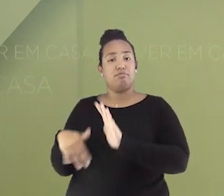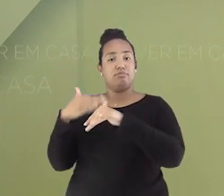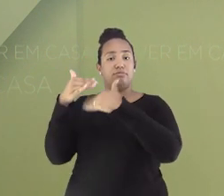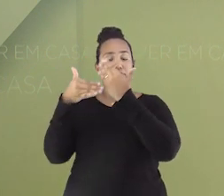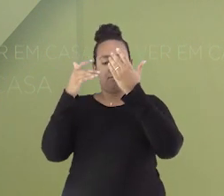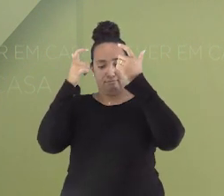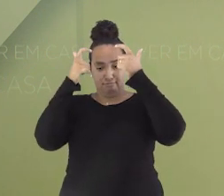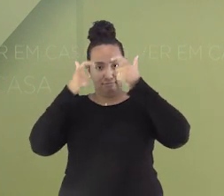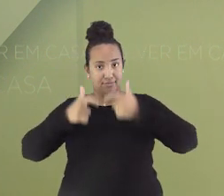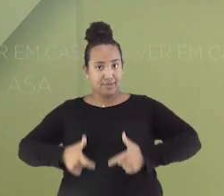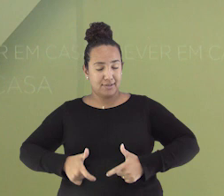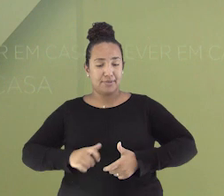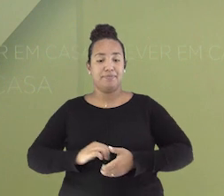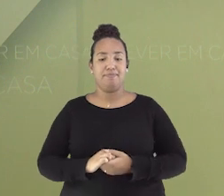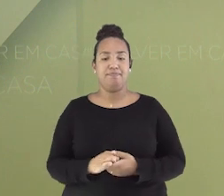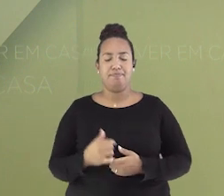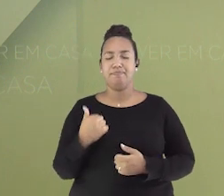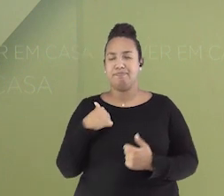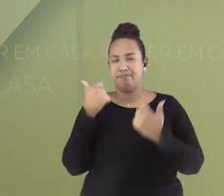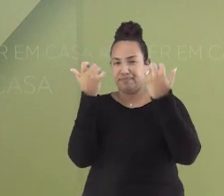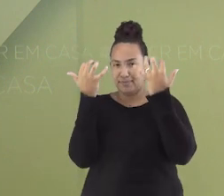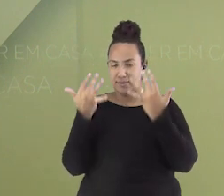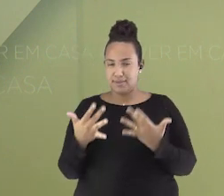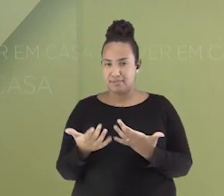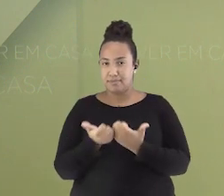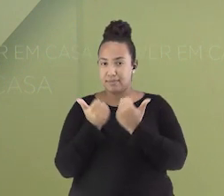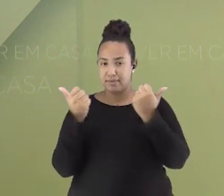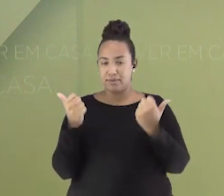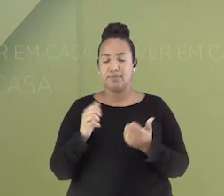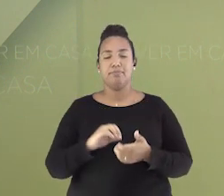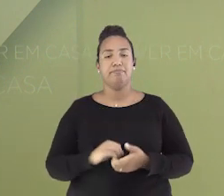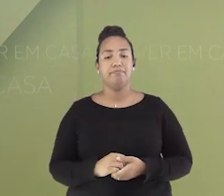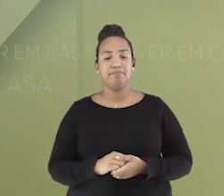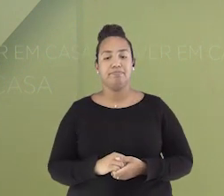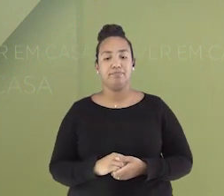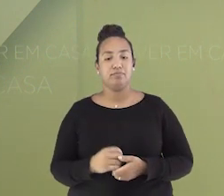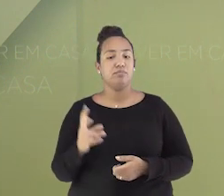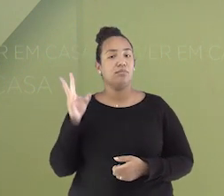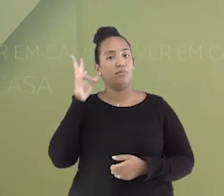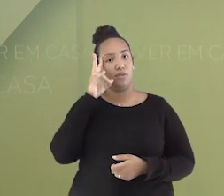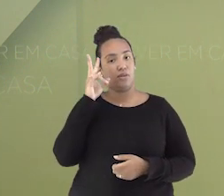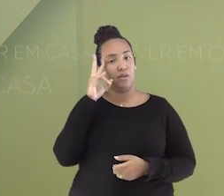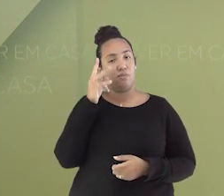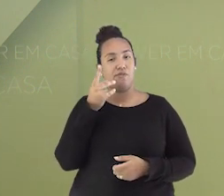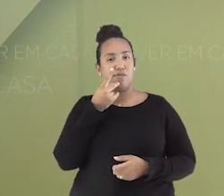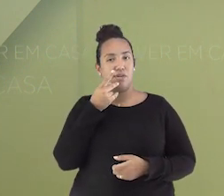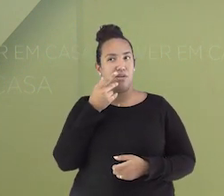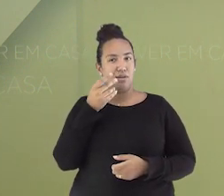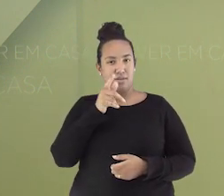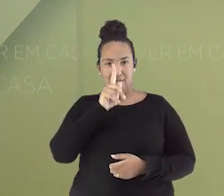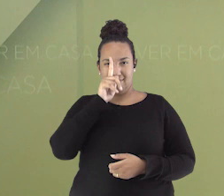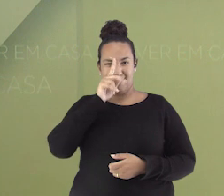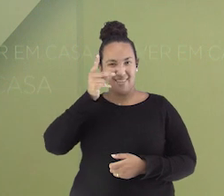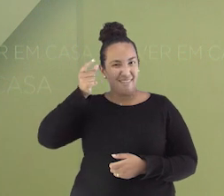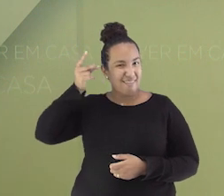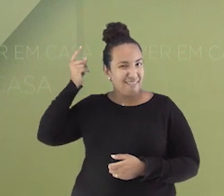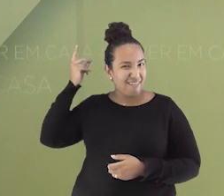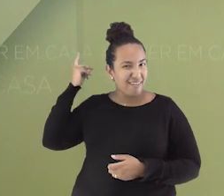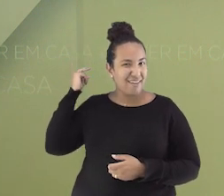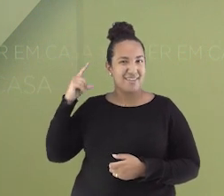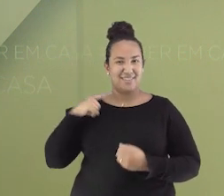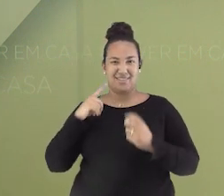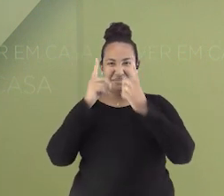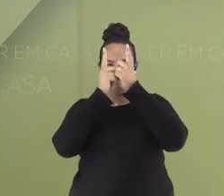indivíduo enquanto cidadão. Deixa eu explicar melhor para vocês esse negócio. Lembram que a gente já falou da Grécia Antiga mais